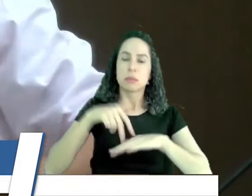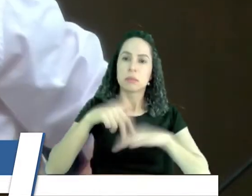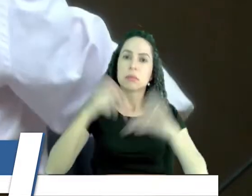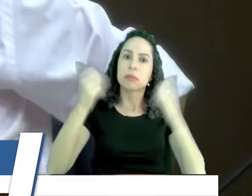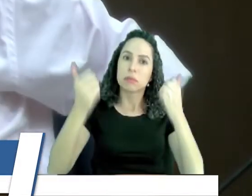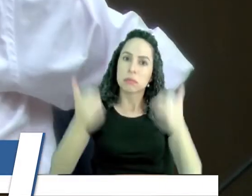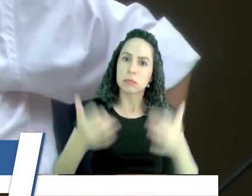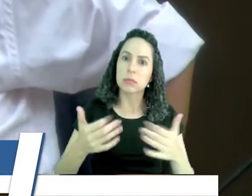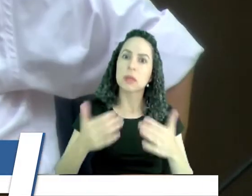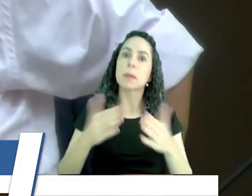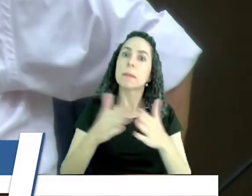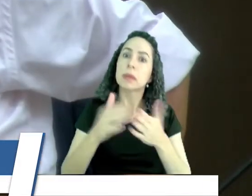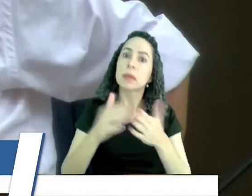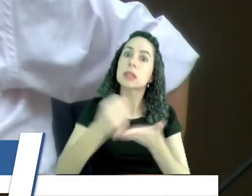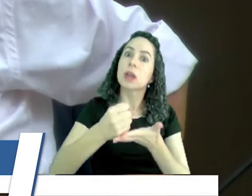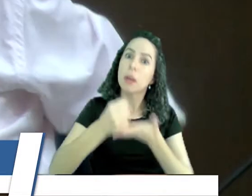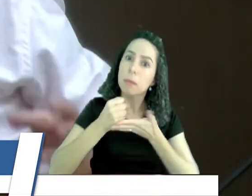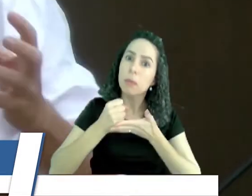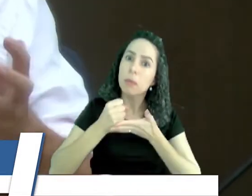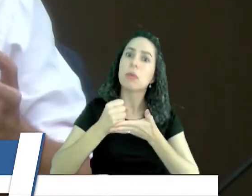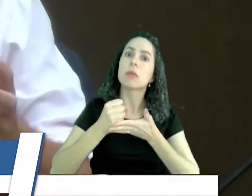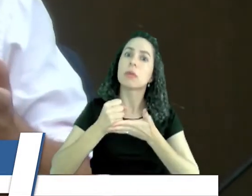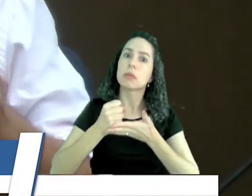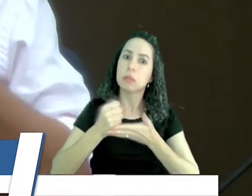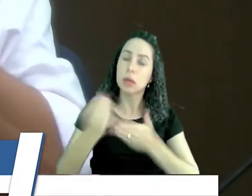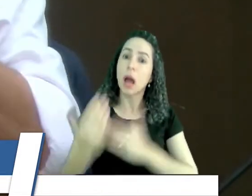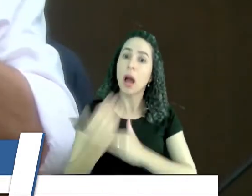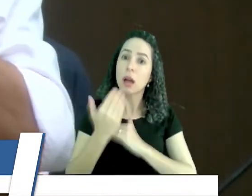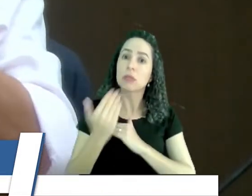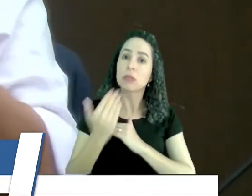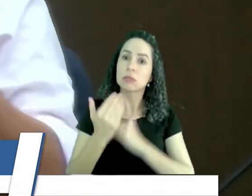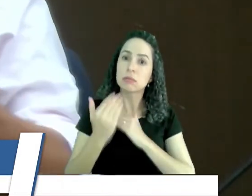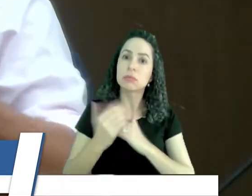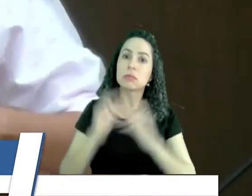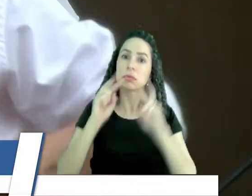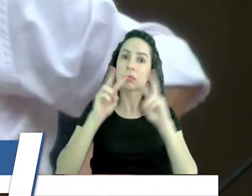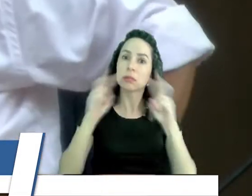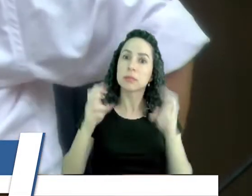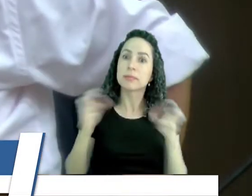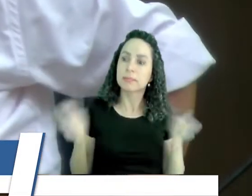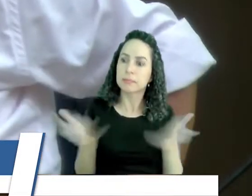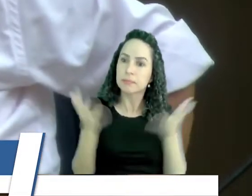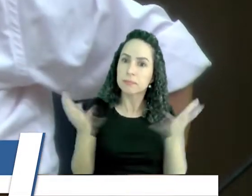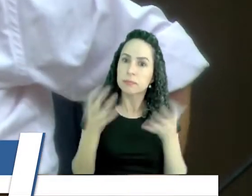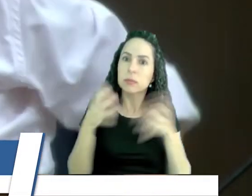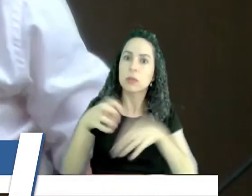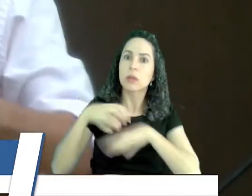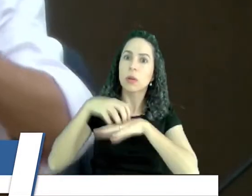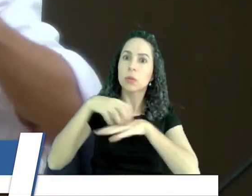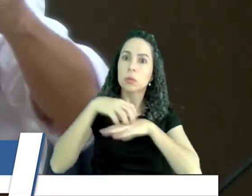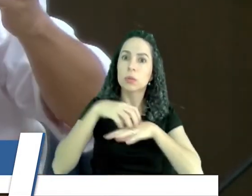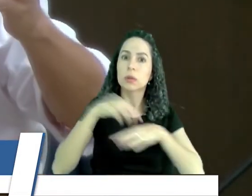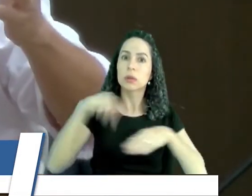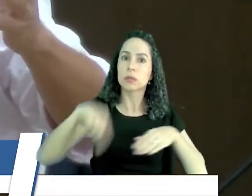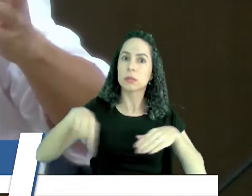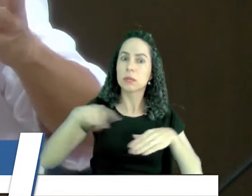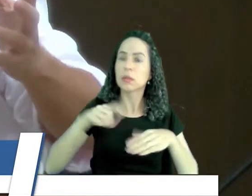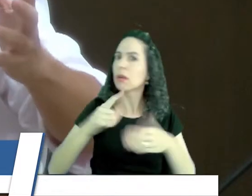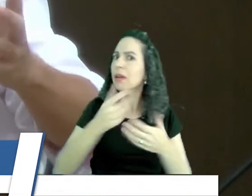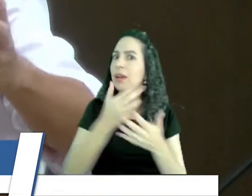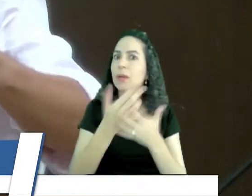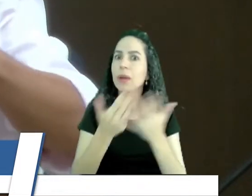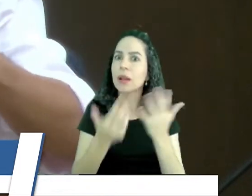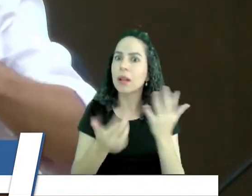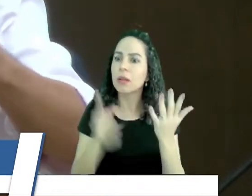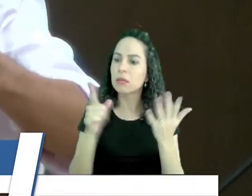pedir o apoio para o poder público para ajudar a fomentar o turismo regional. Olha quanta coisa você falou